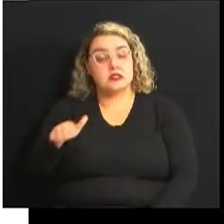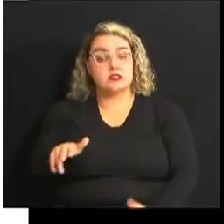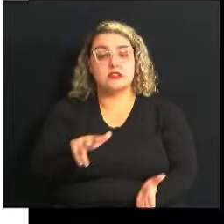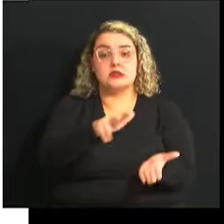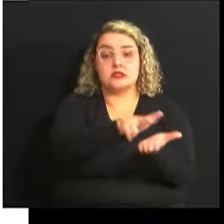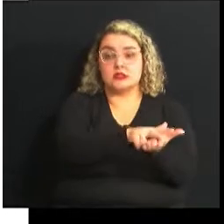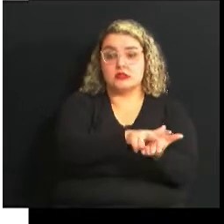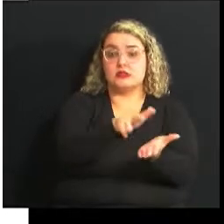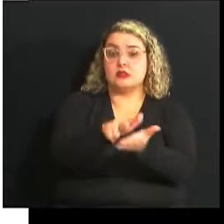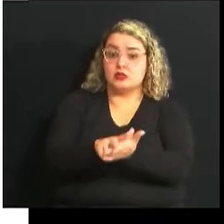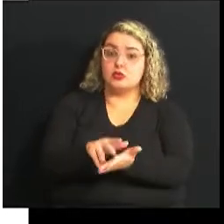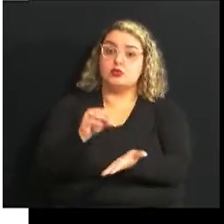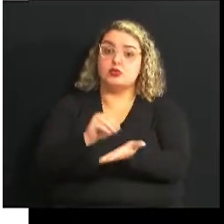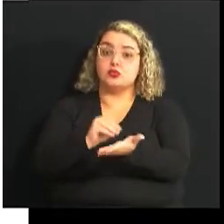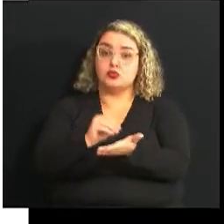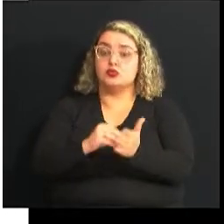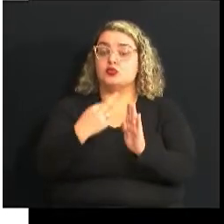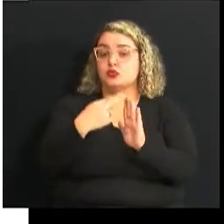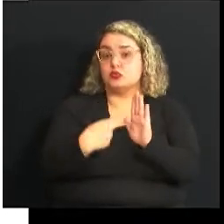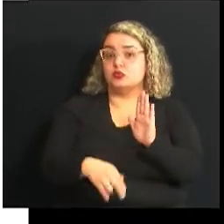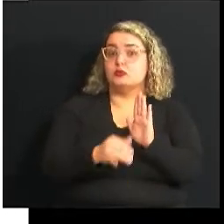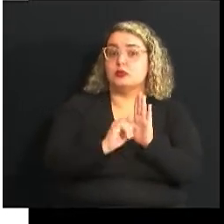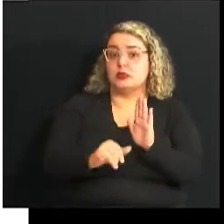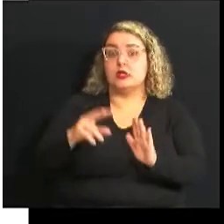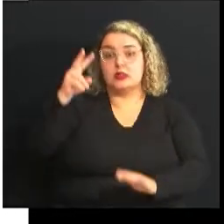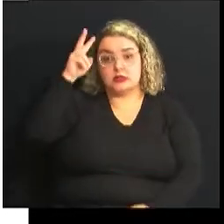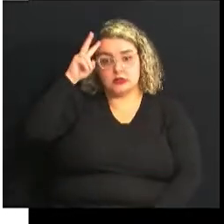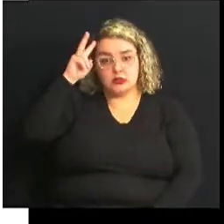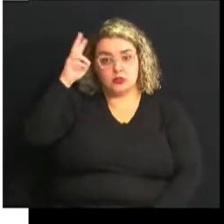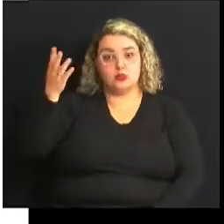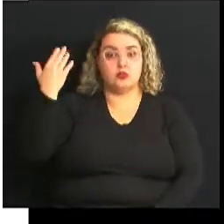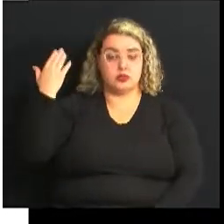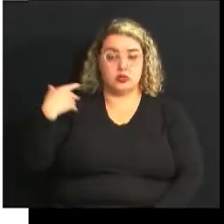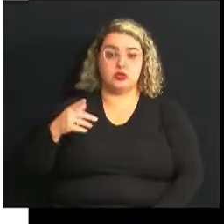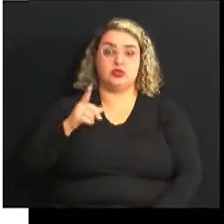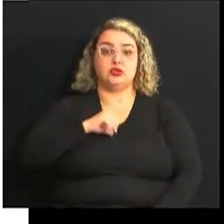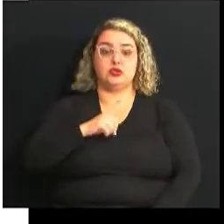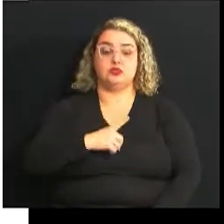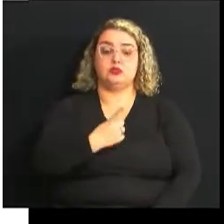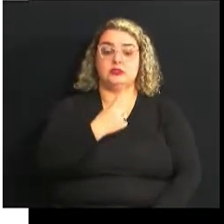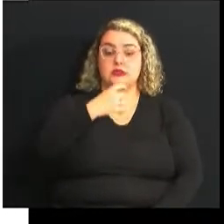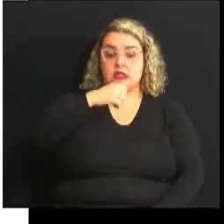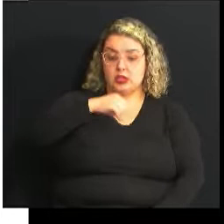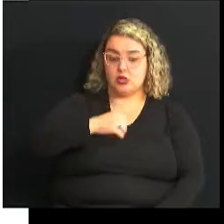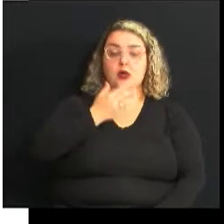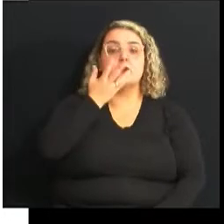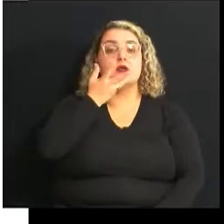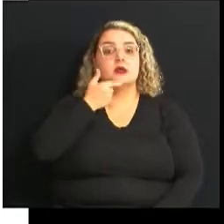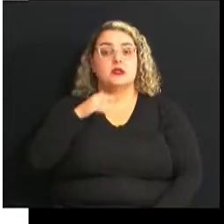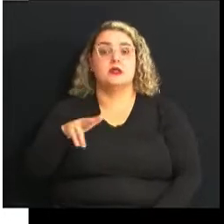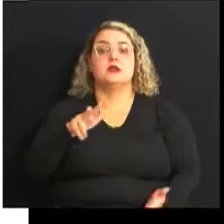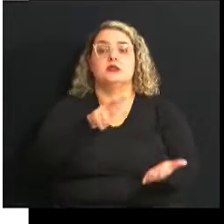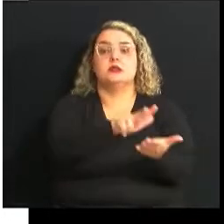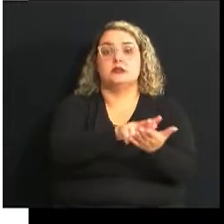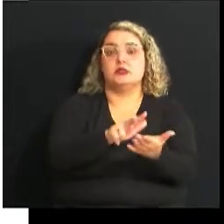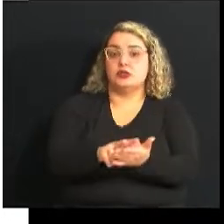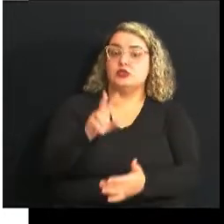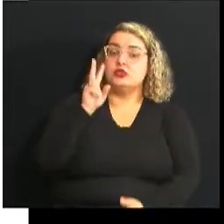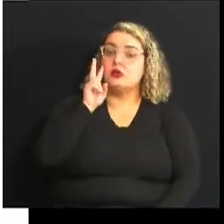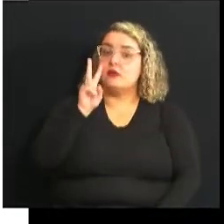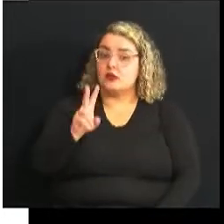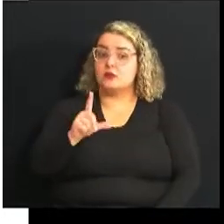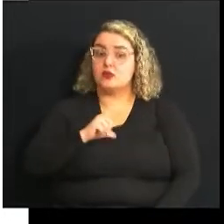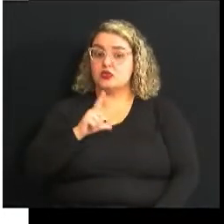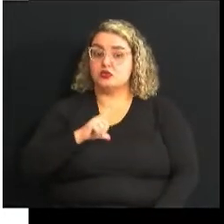último relatório, que foi da segunda-feira passada, nós tínhamos 19 crianças internadas. Então, a gente vê que já tivemos aí